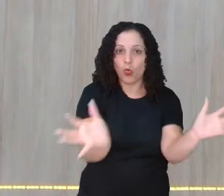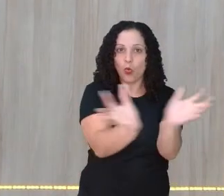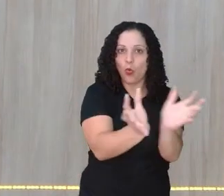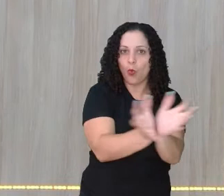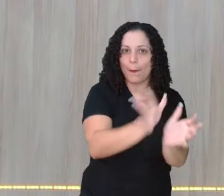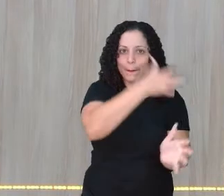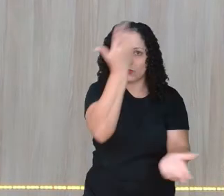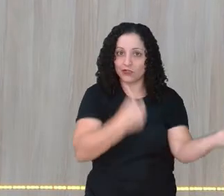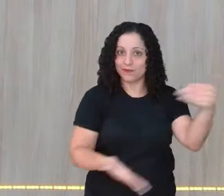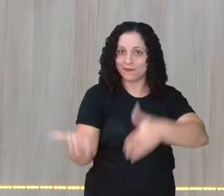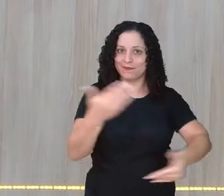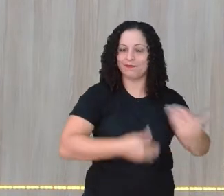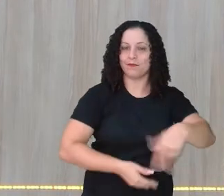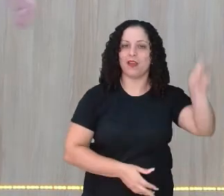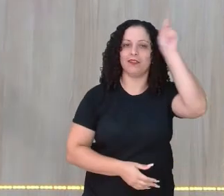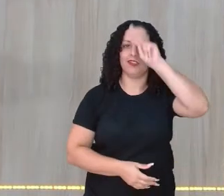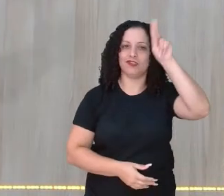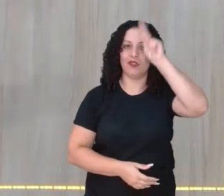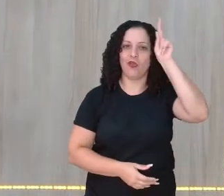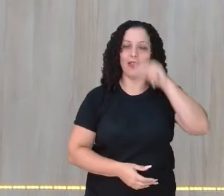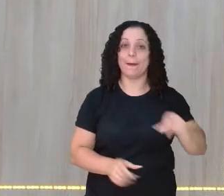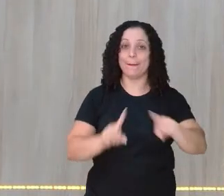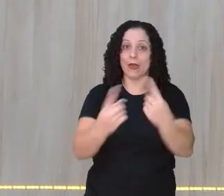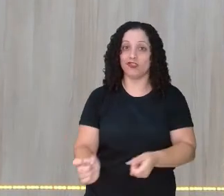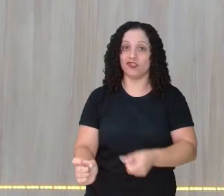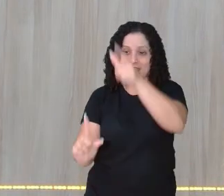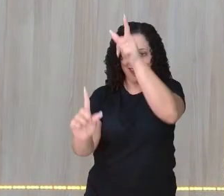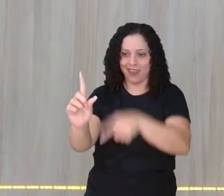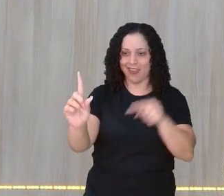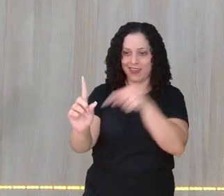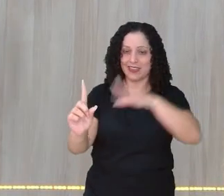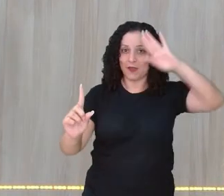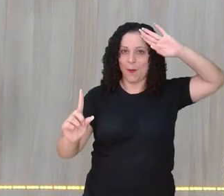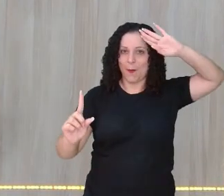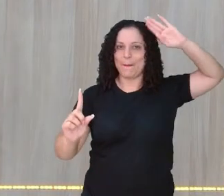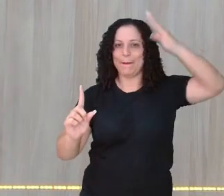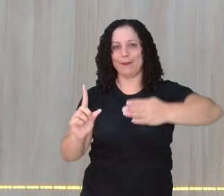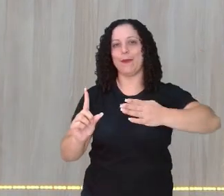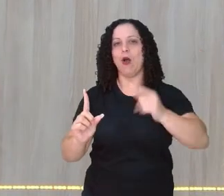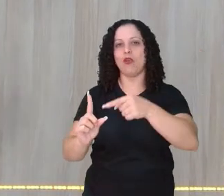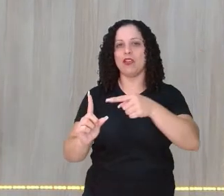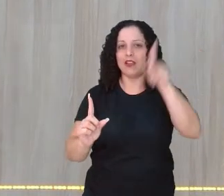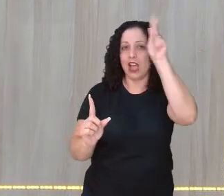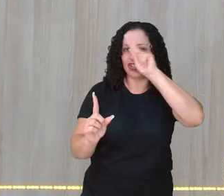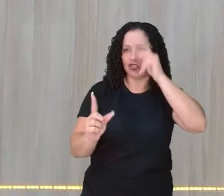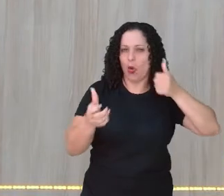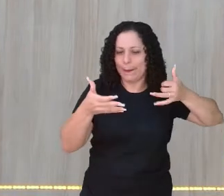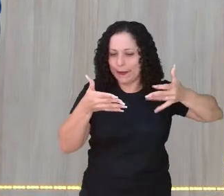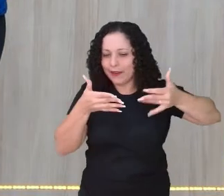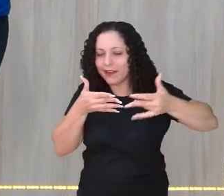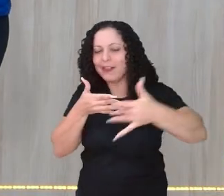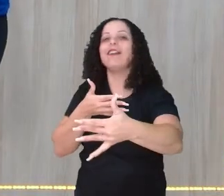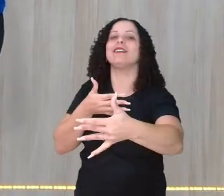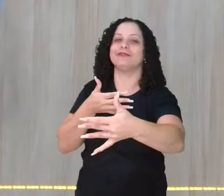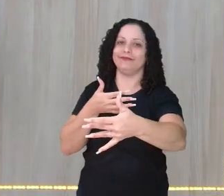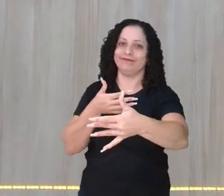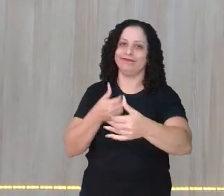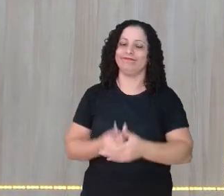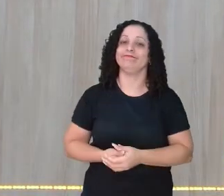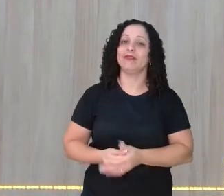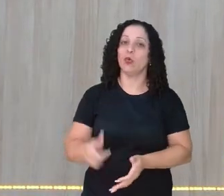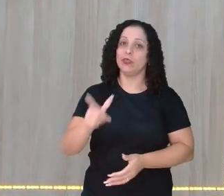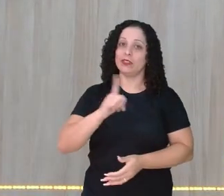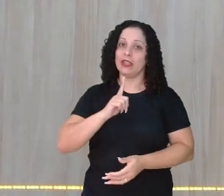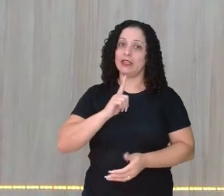personagem principal, que vai desencadear aí o final, o desfecho da nossa história. A gente tem,